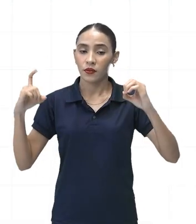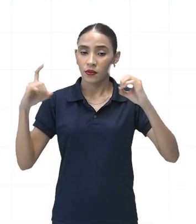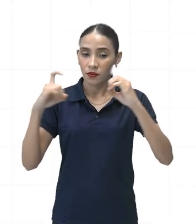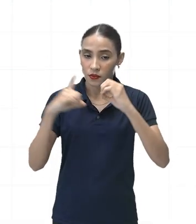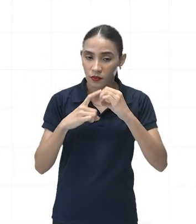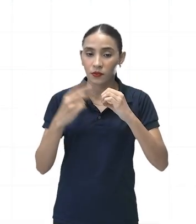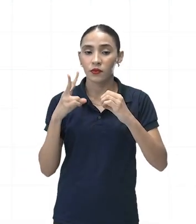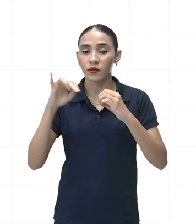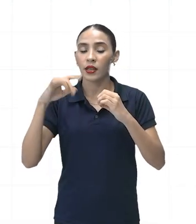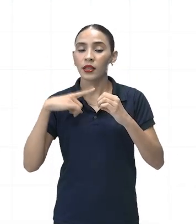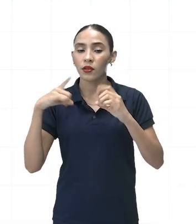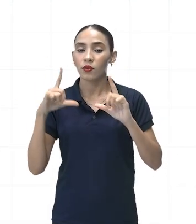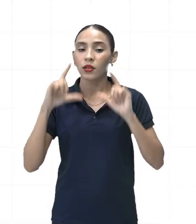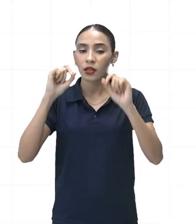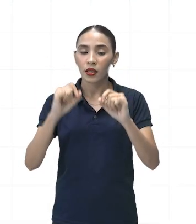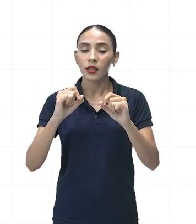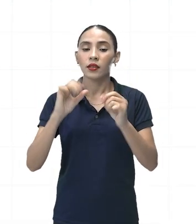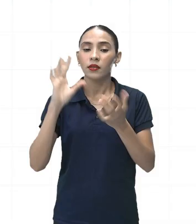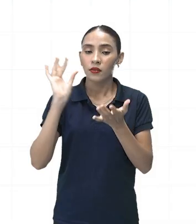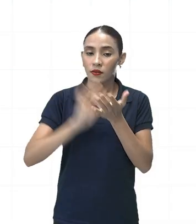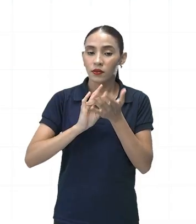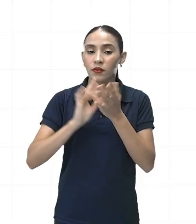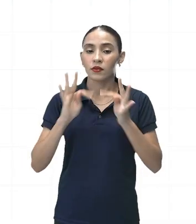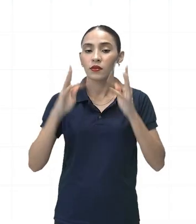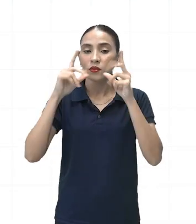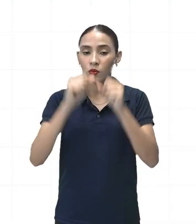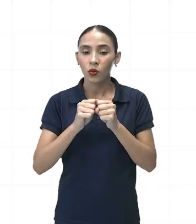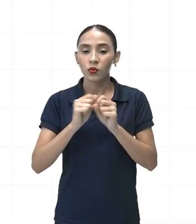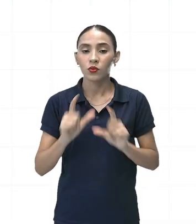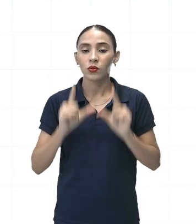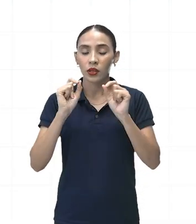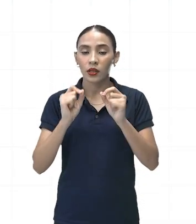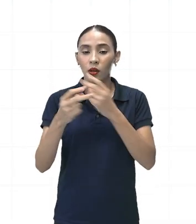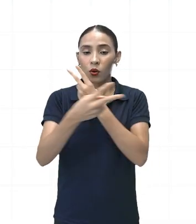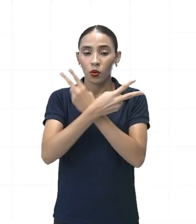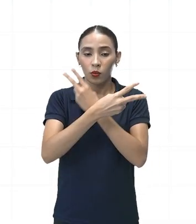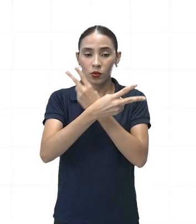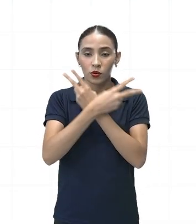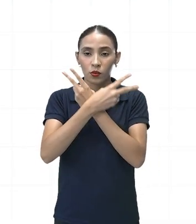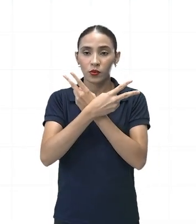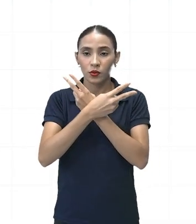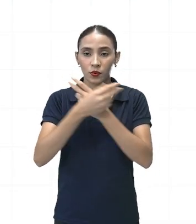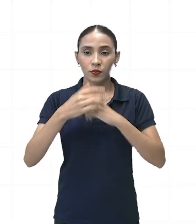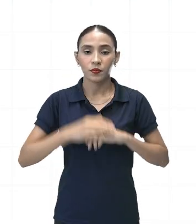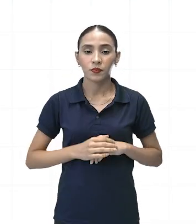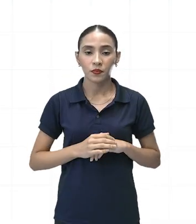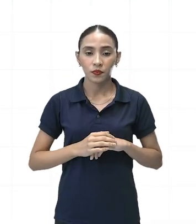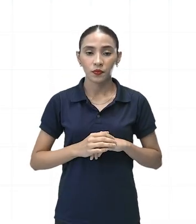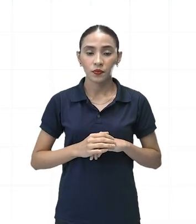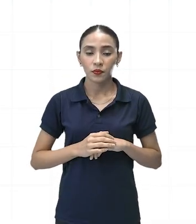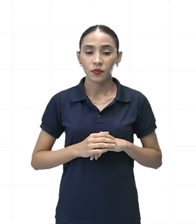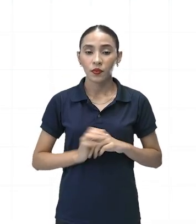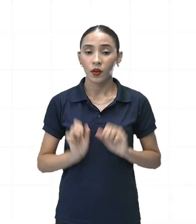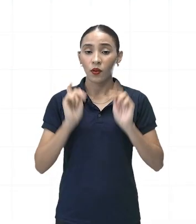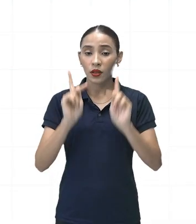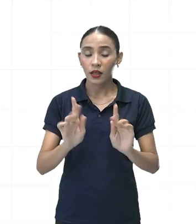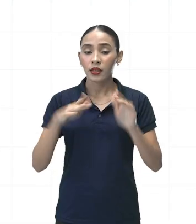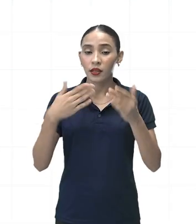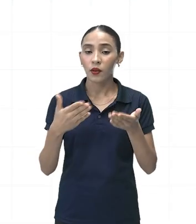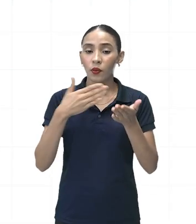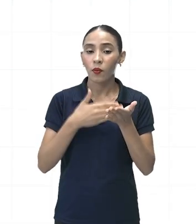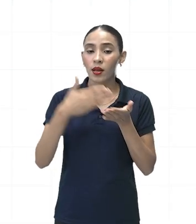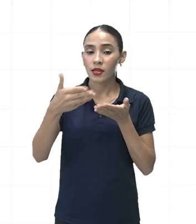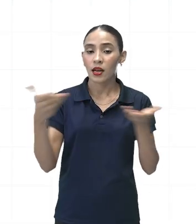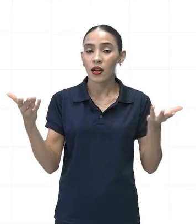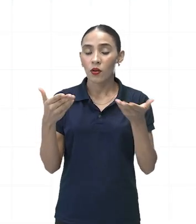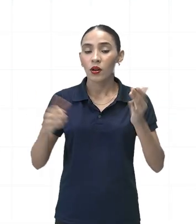fecundação, eles restabelecem aí a configuração completa dos cromossomos. Muito bem, vamos